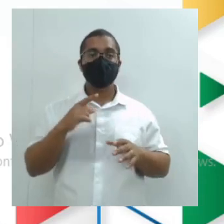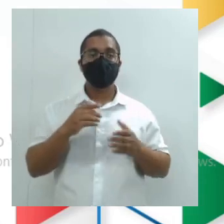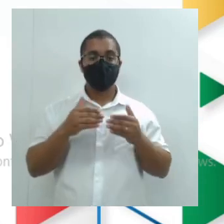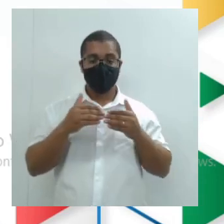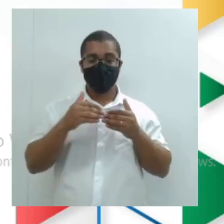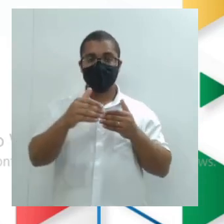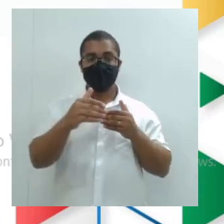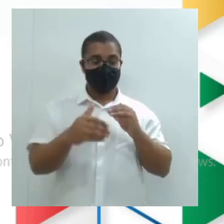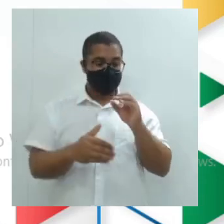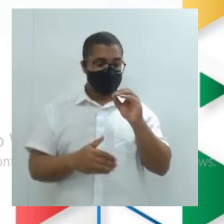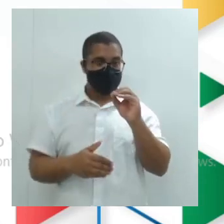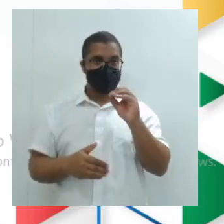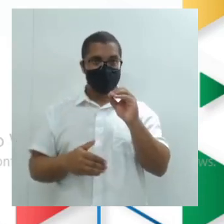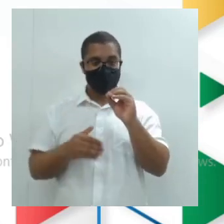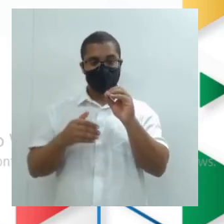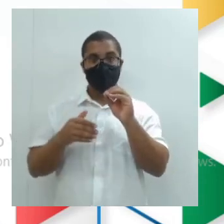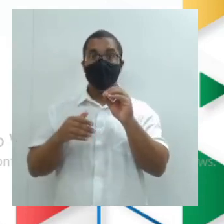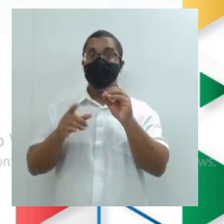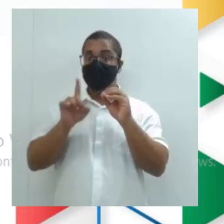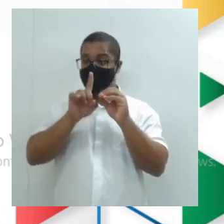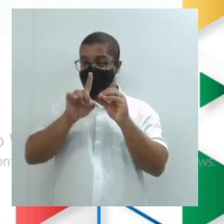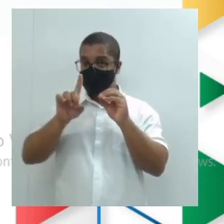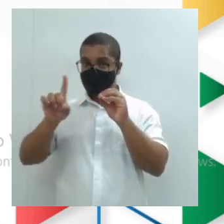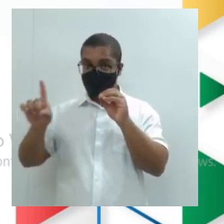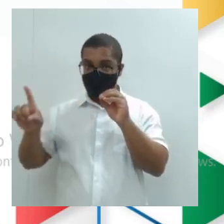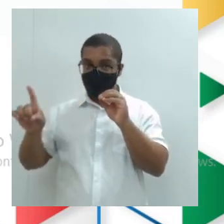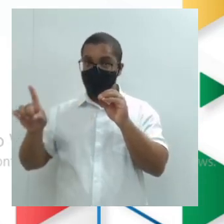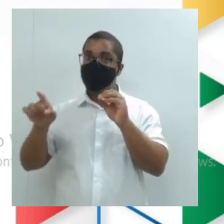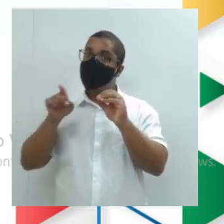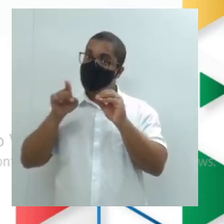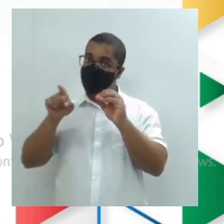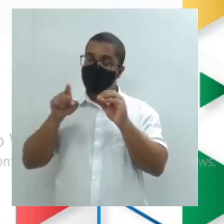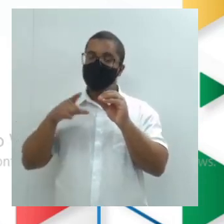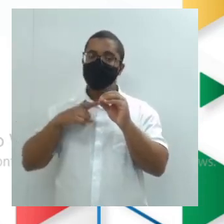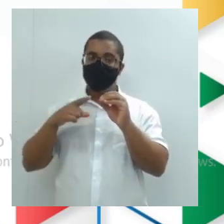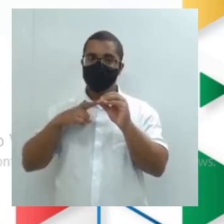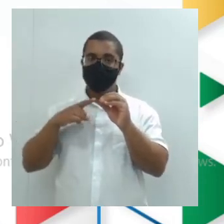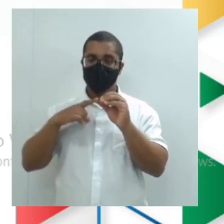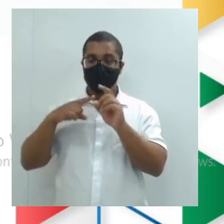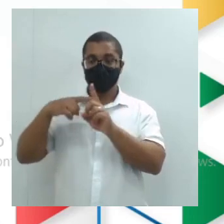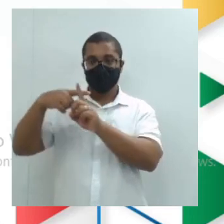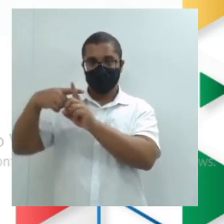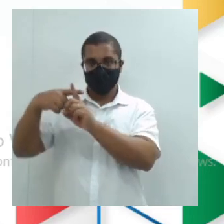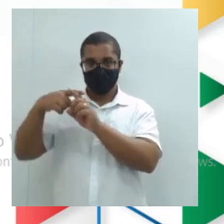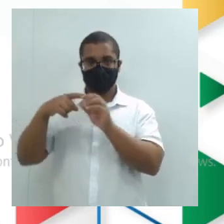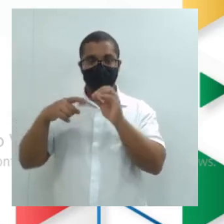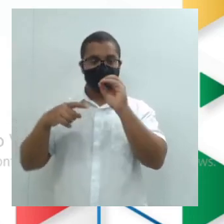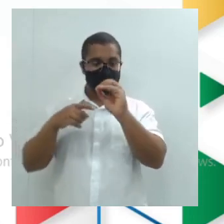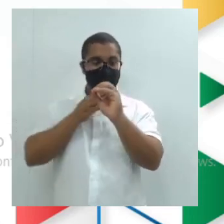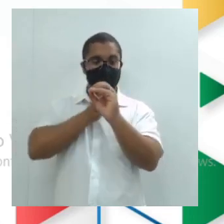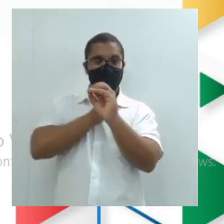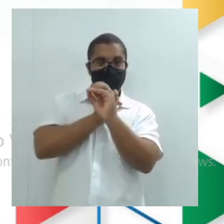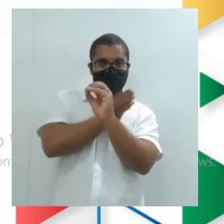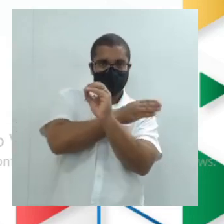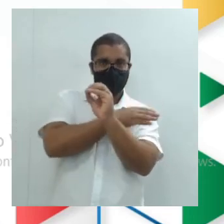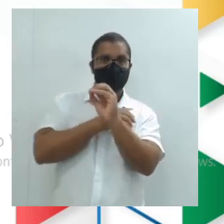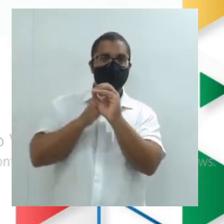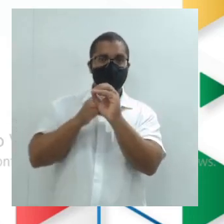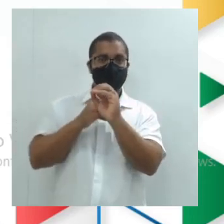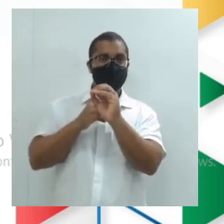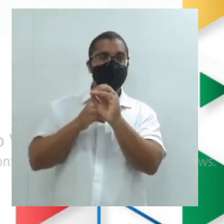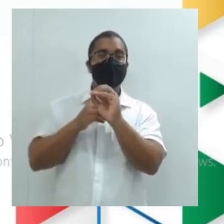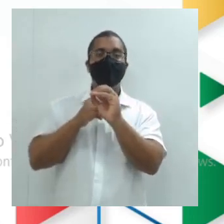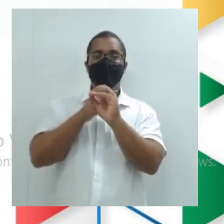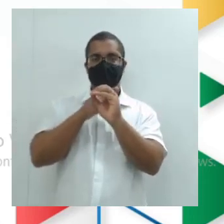partir do zero para o teu lado direito, tá, da tua tela, sendo positivo, e a partir do zero para o lado esquerdo da tua tela,